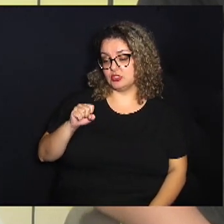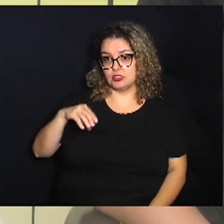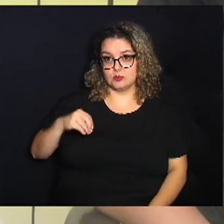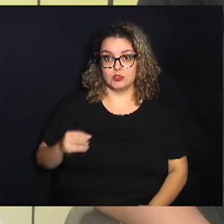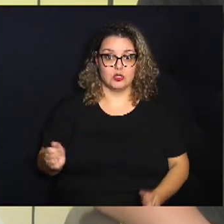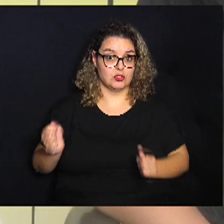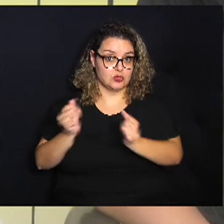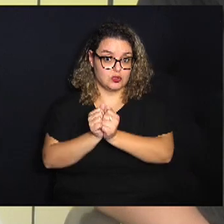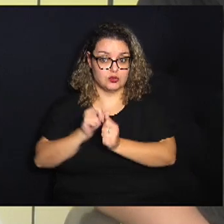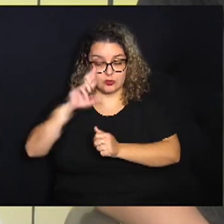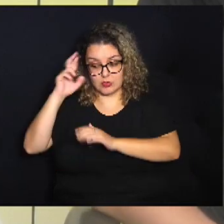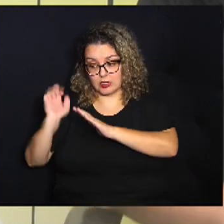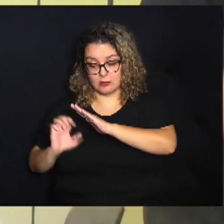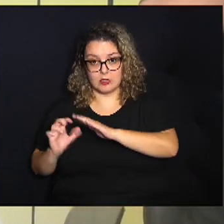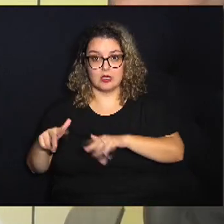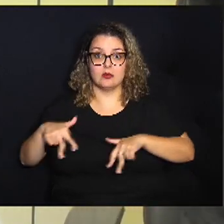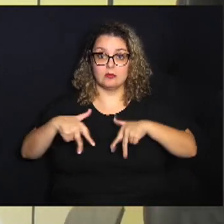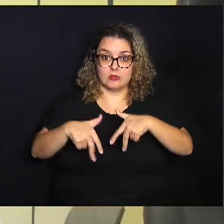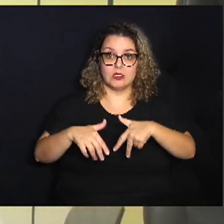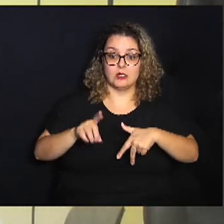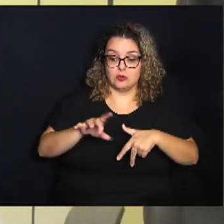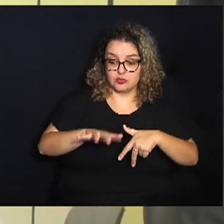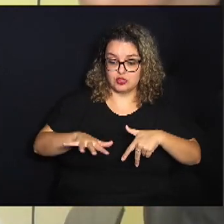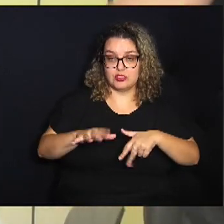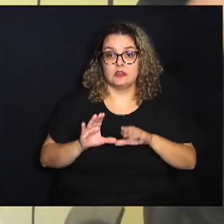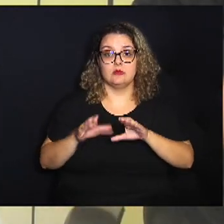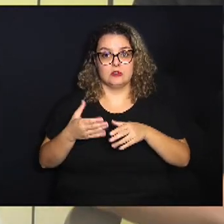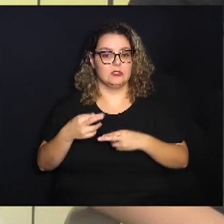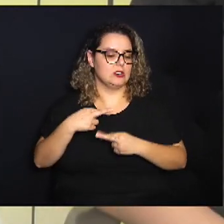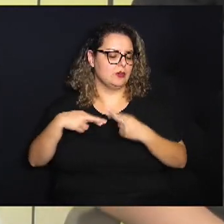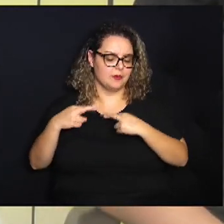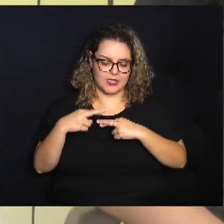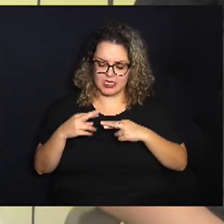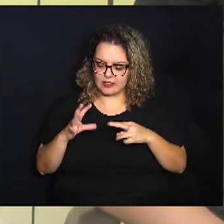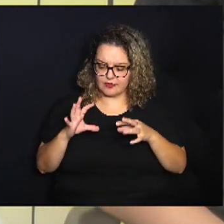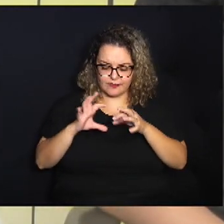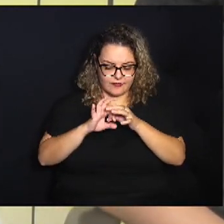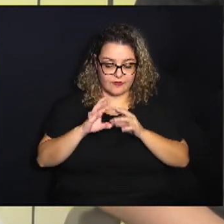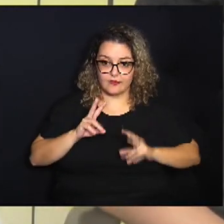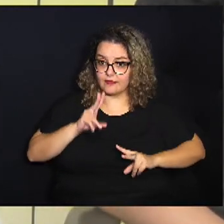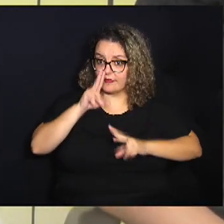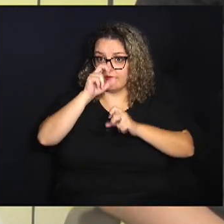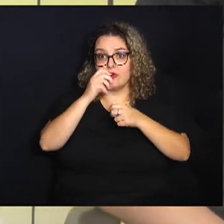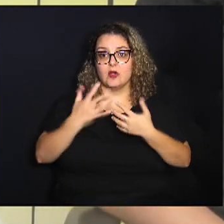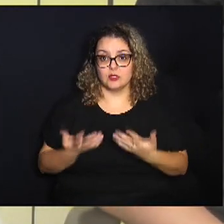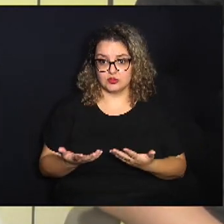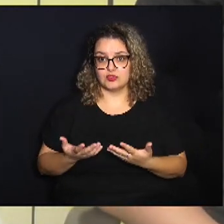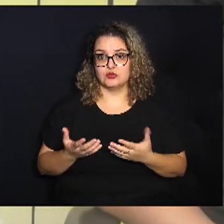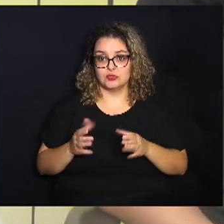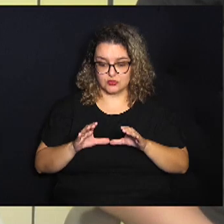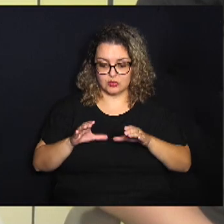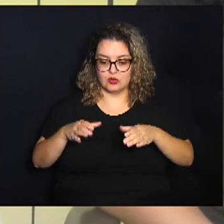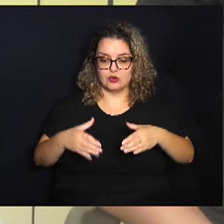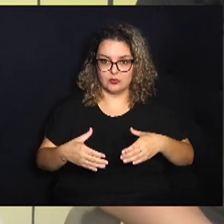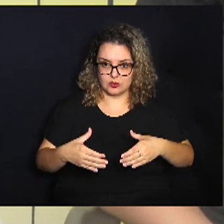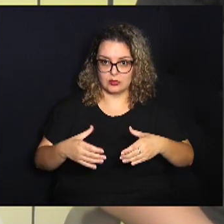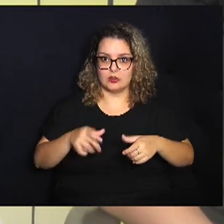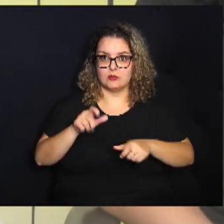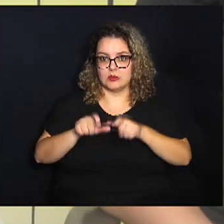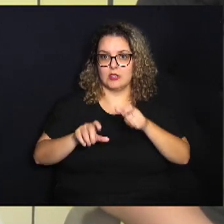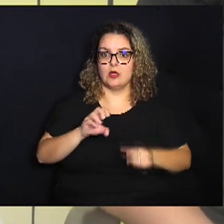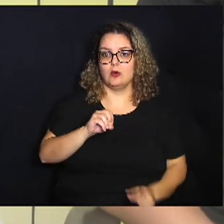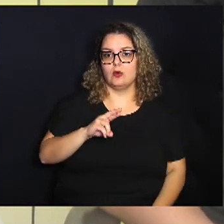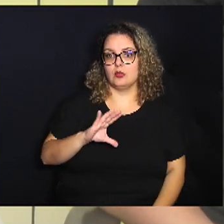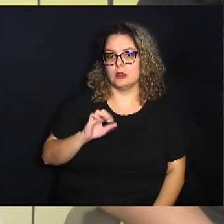que era o empresário, e ele era também dirigente da equipe. Então, tem uma ligação bem estreita com o pessoal da Orcamp, com o